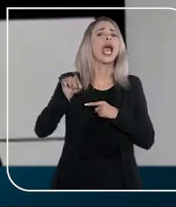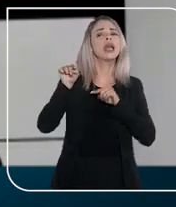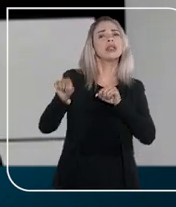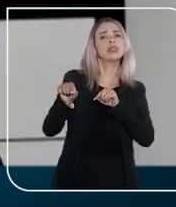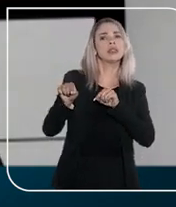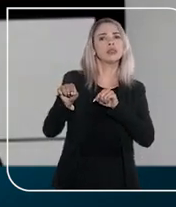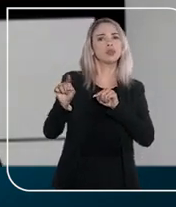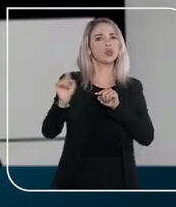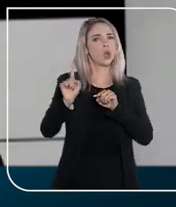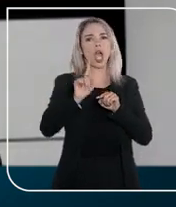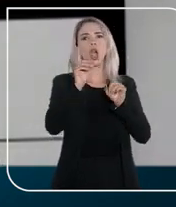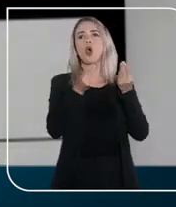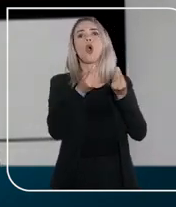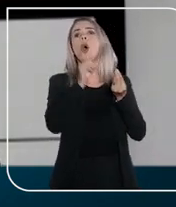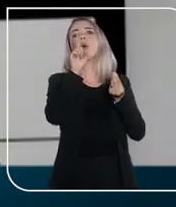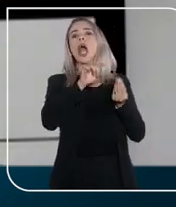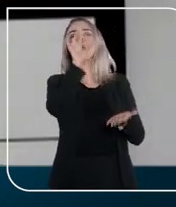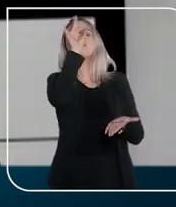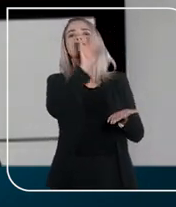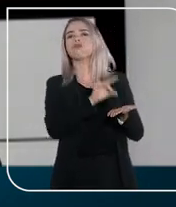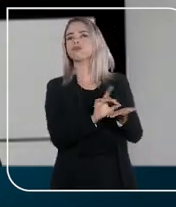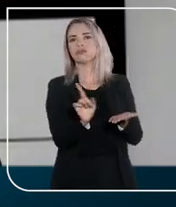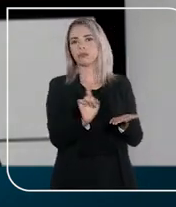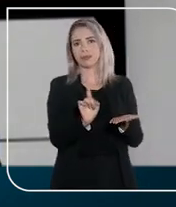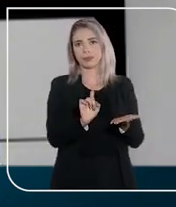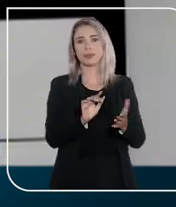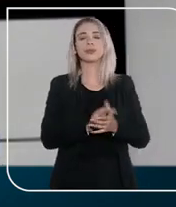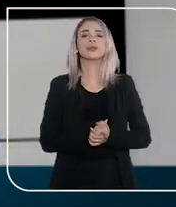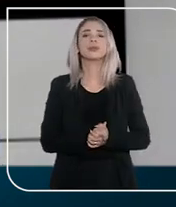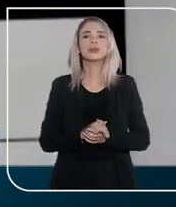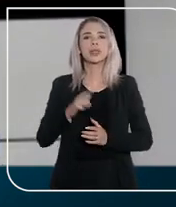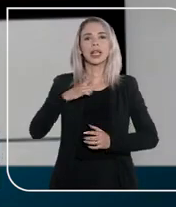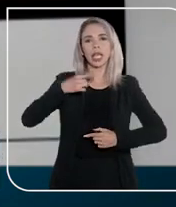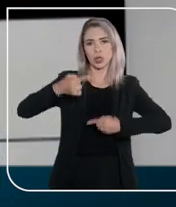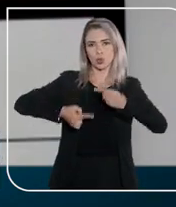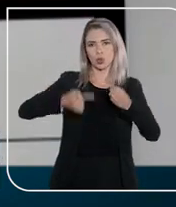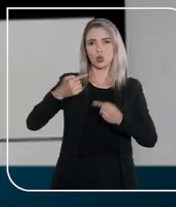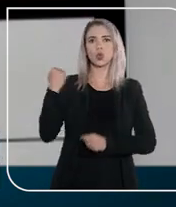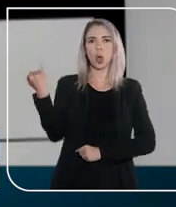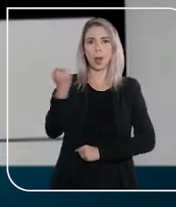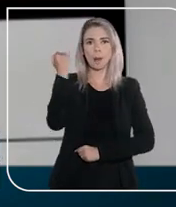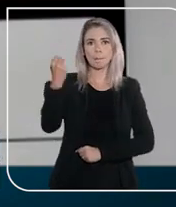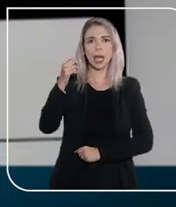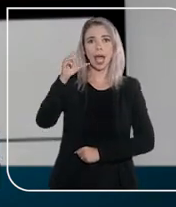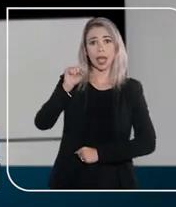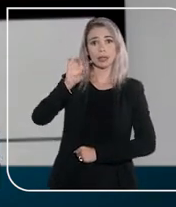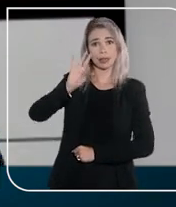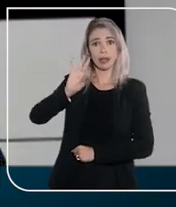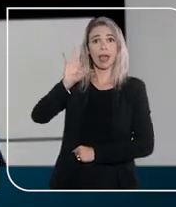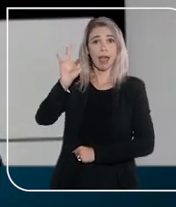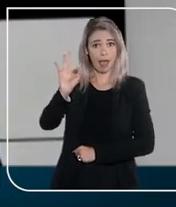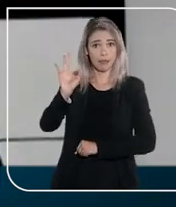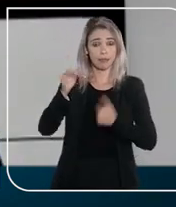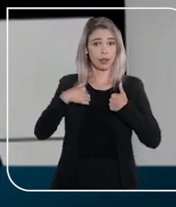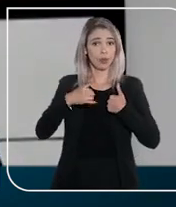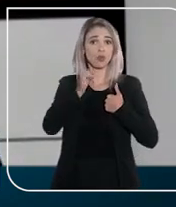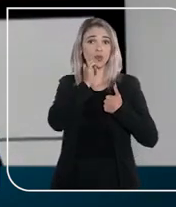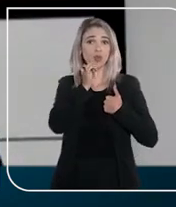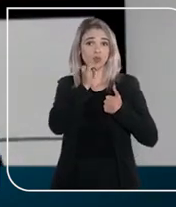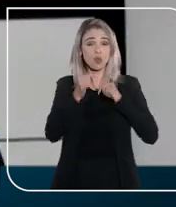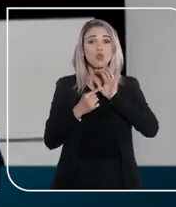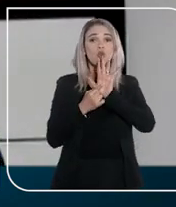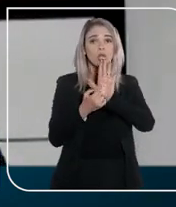não como é apenas. Nós temos uma discussão muito importante que foi travada no Supremo Tribunal Federal, e aqui eu vou trazer um exemplo